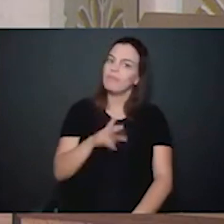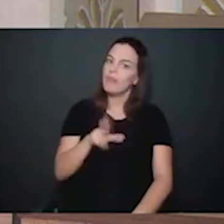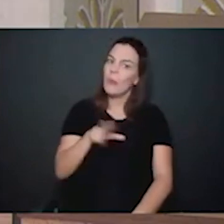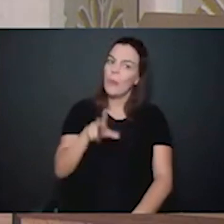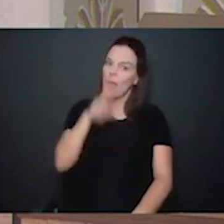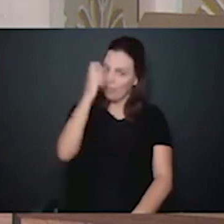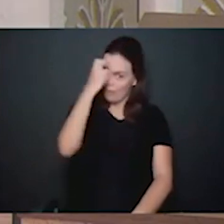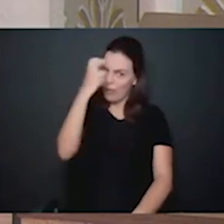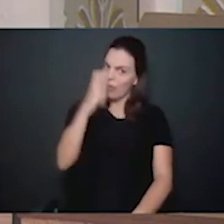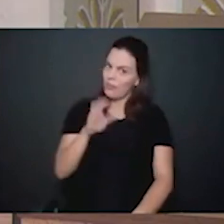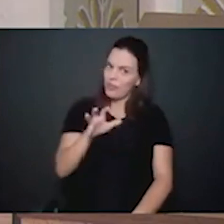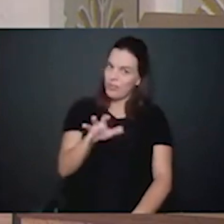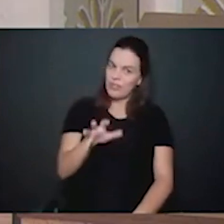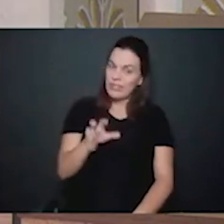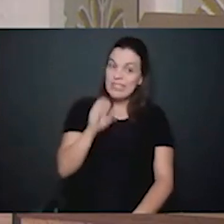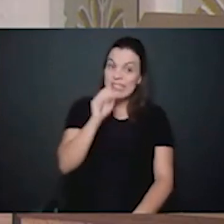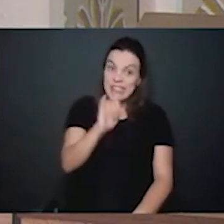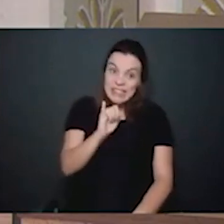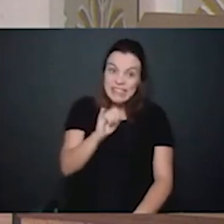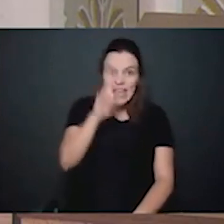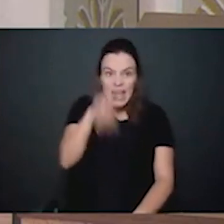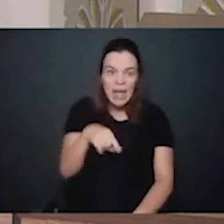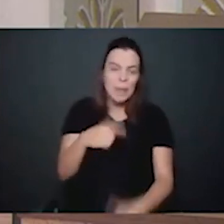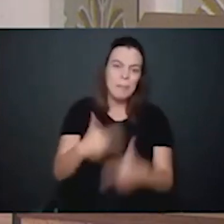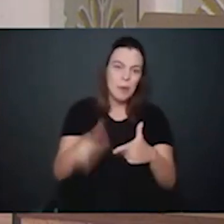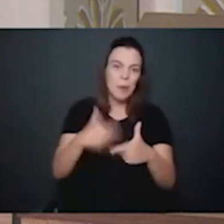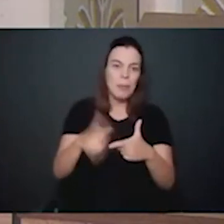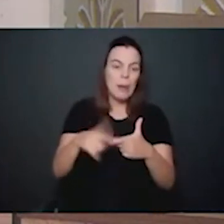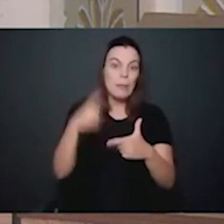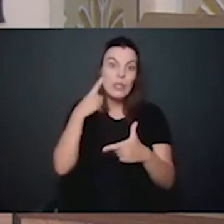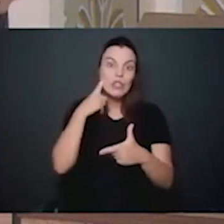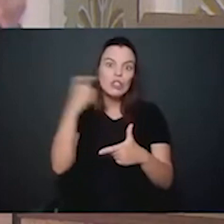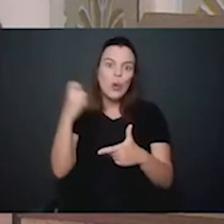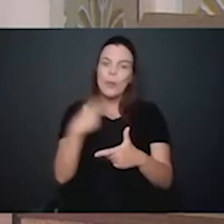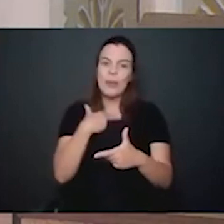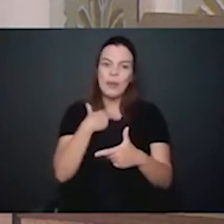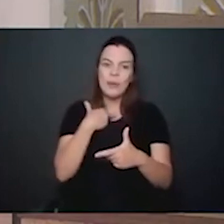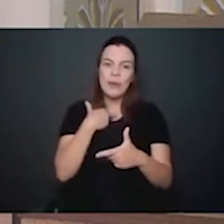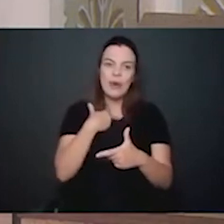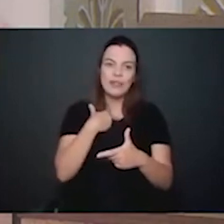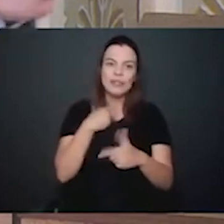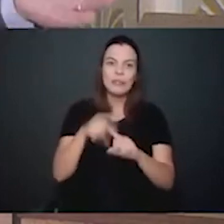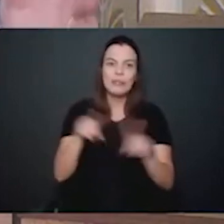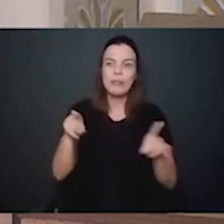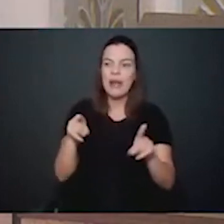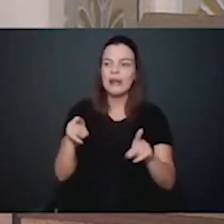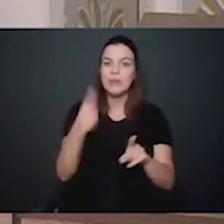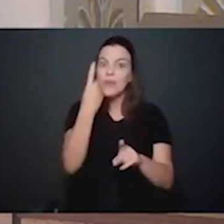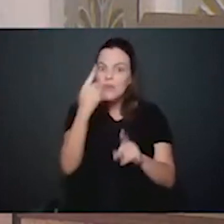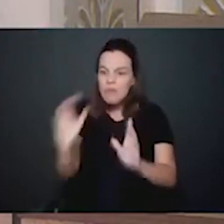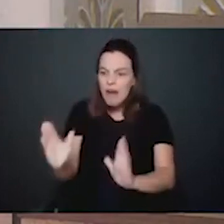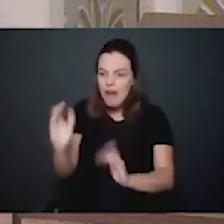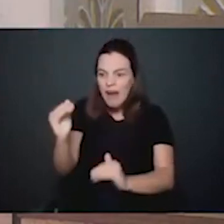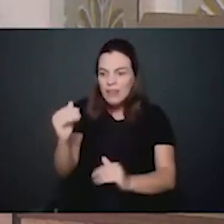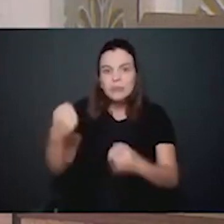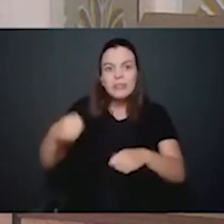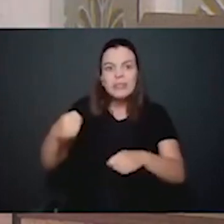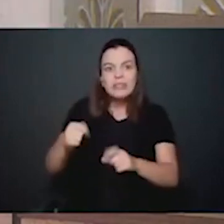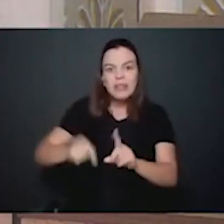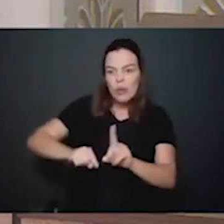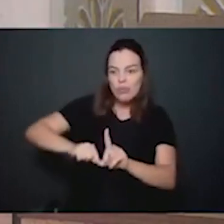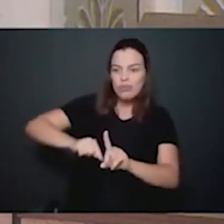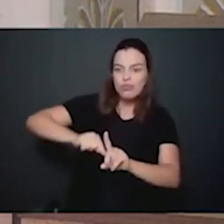é o som quando você limita uma caixa você tem que aumentar o volume para que mais pessoas possam acontecer você tá aumentando